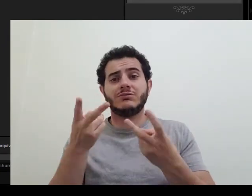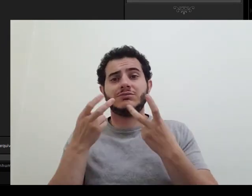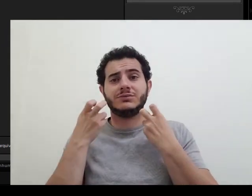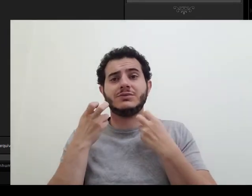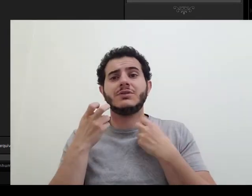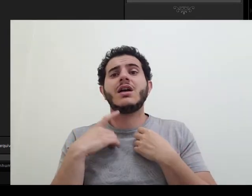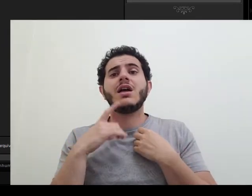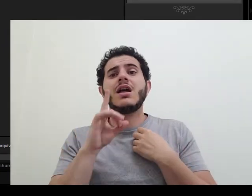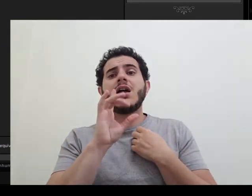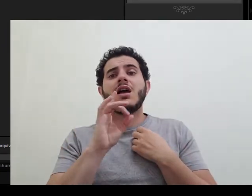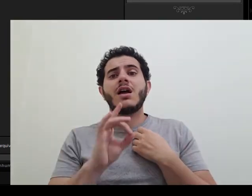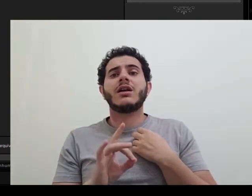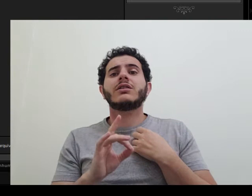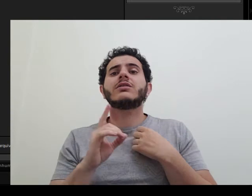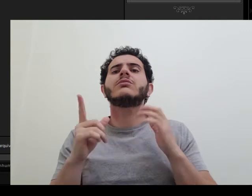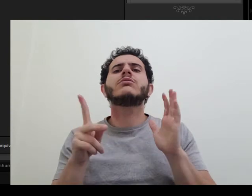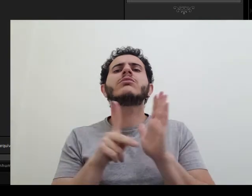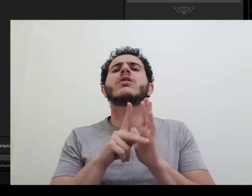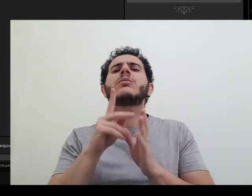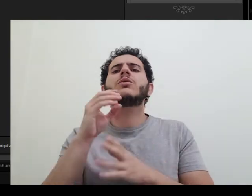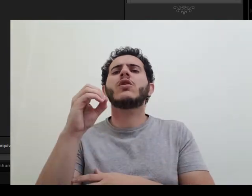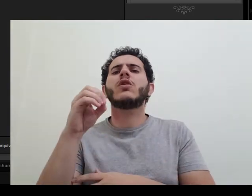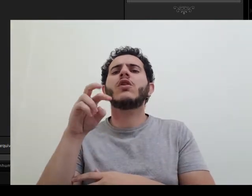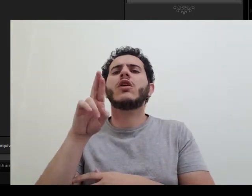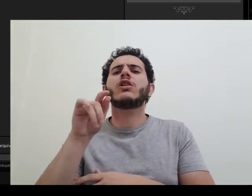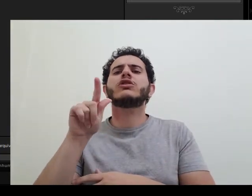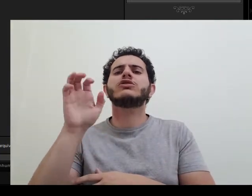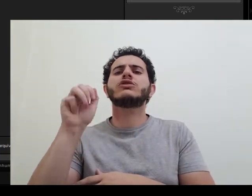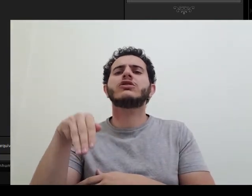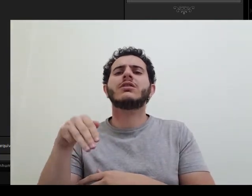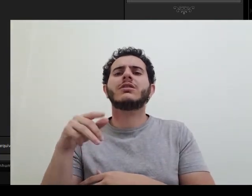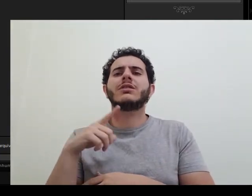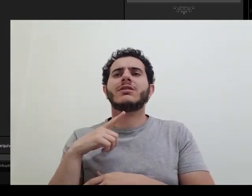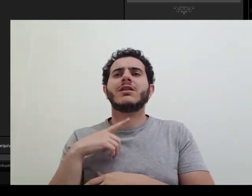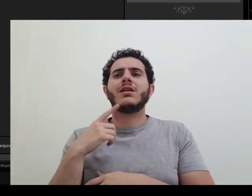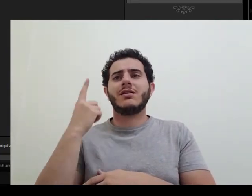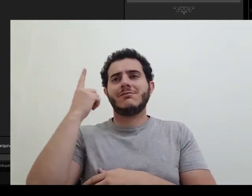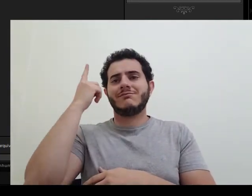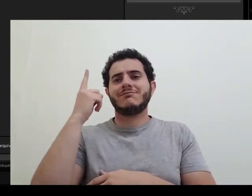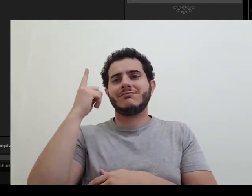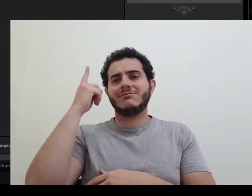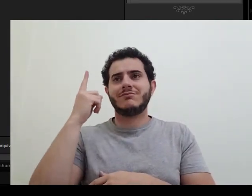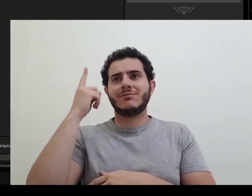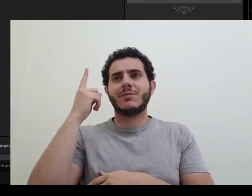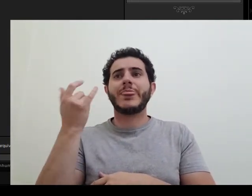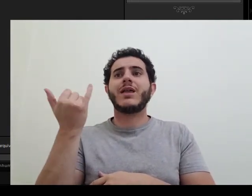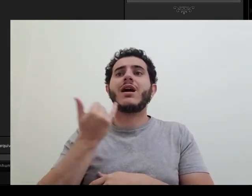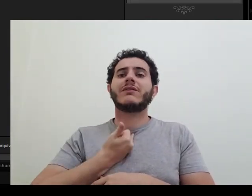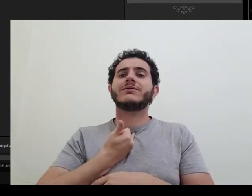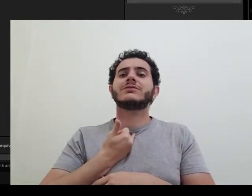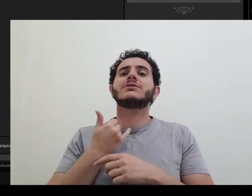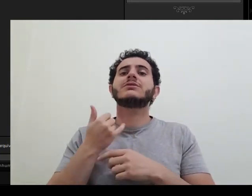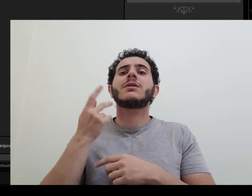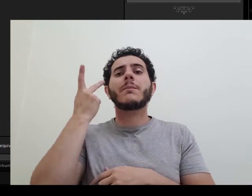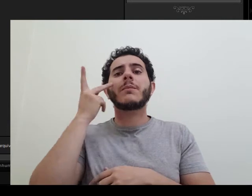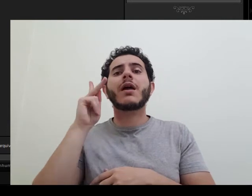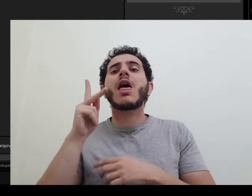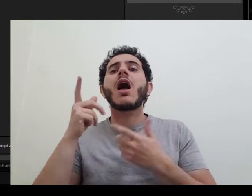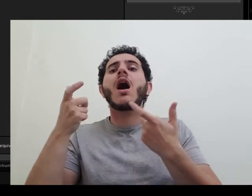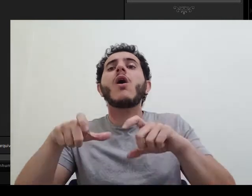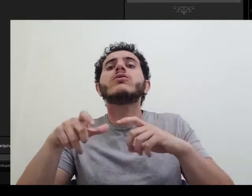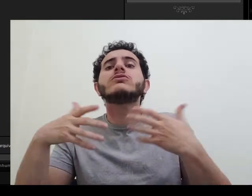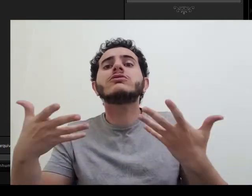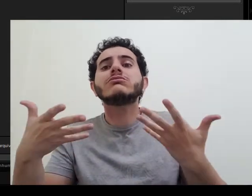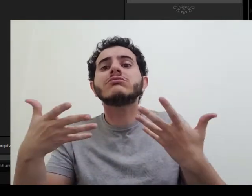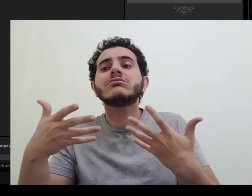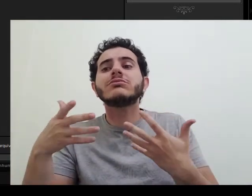esquerda, ele pergunta para mim, ó, selecionar uma origem. Ele já te dá até uma seta na qual ele fala que você vai levar essa origem para algum lugar, no